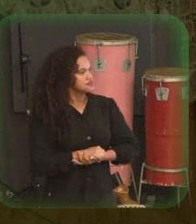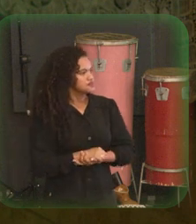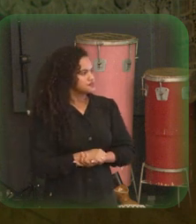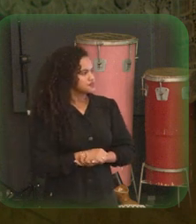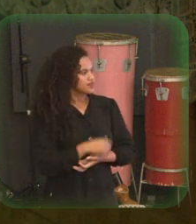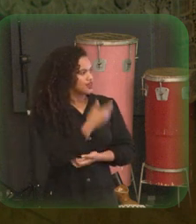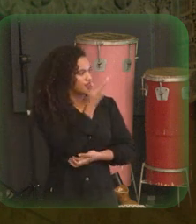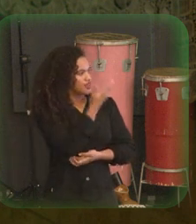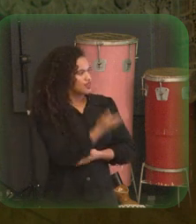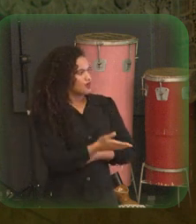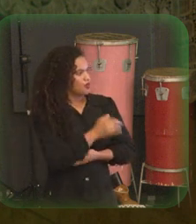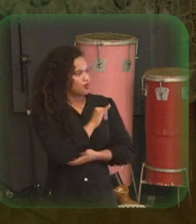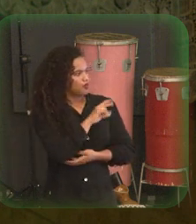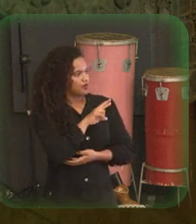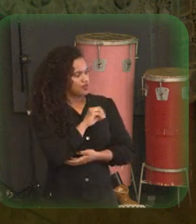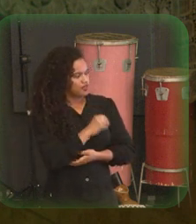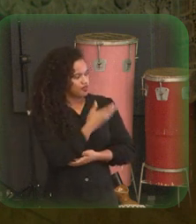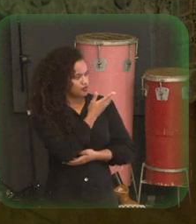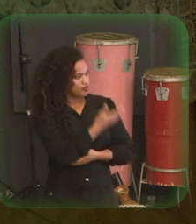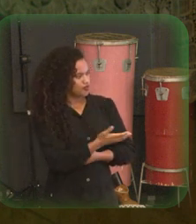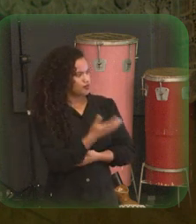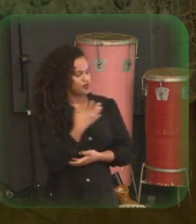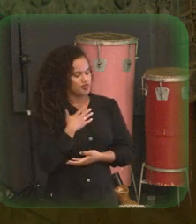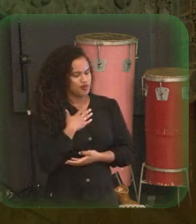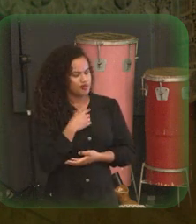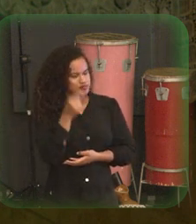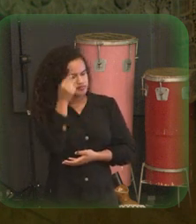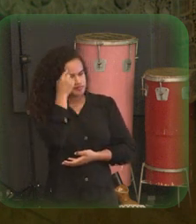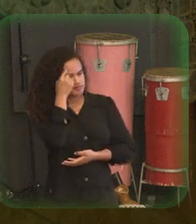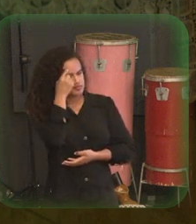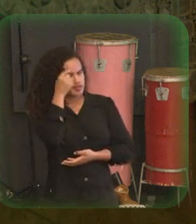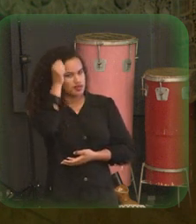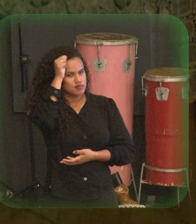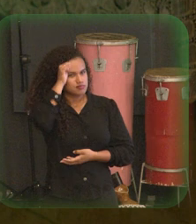o senhor me levou para um lugar que é fundamental para mim.